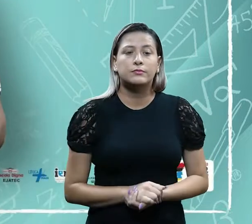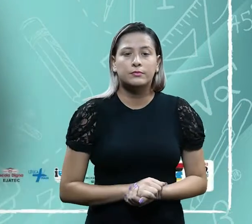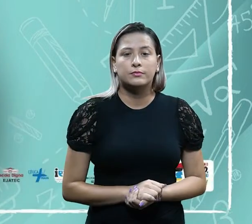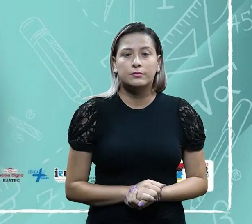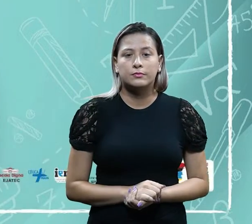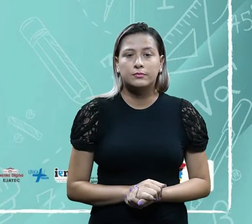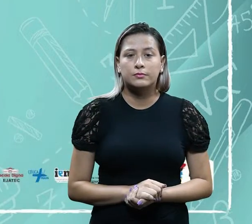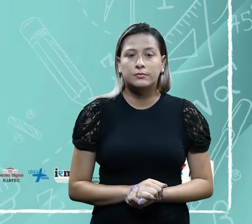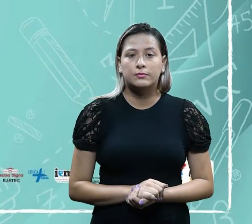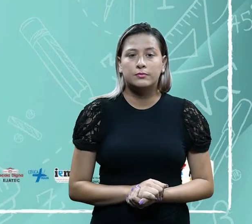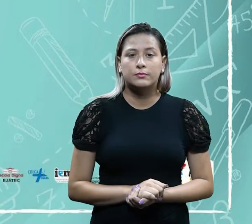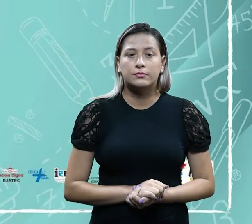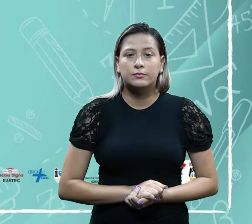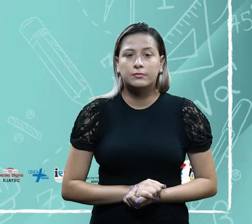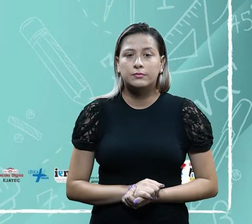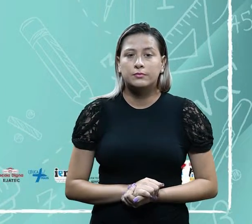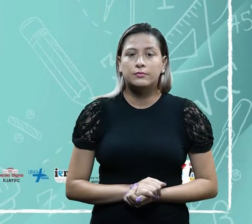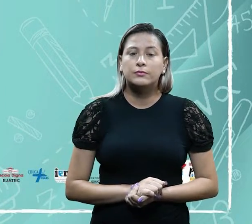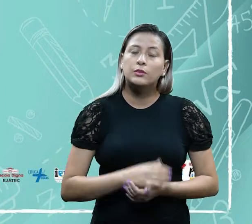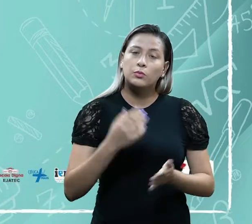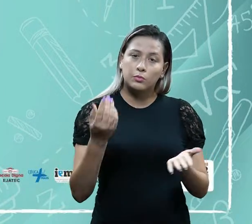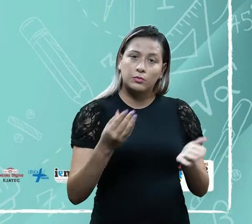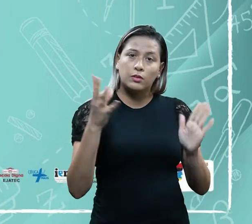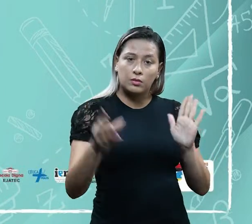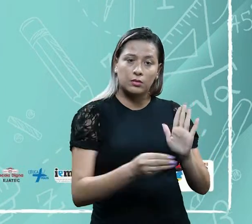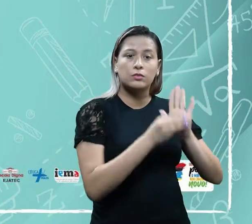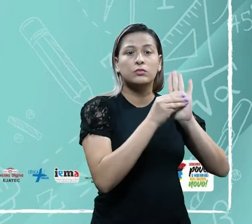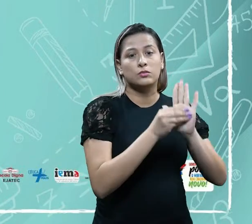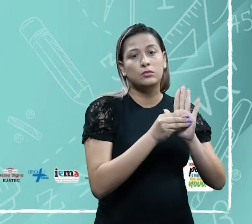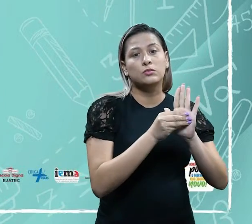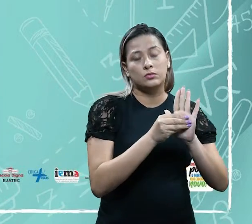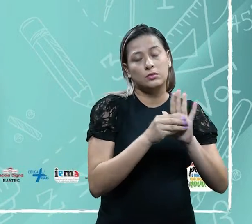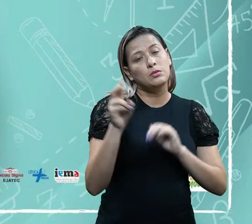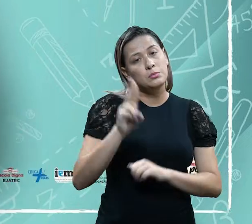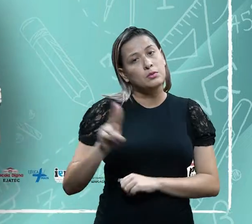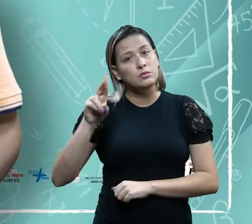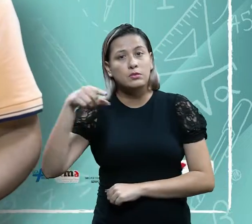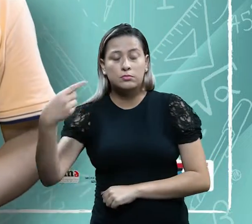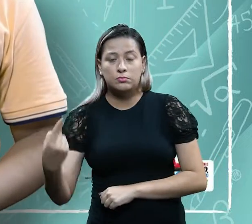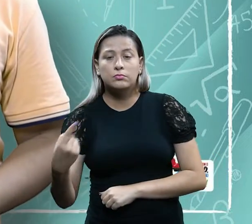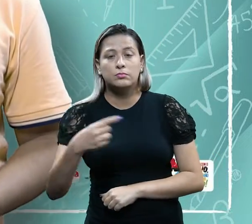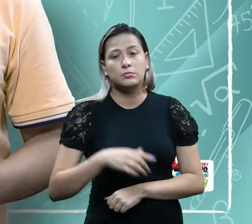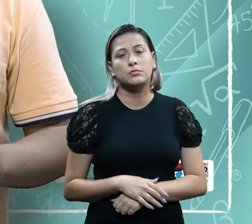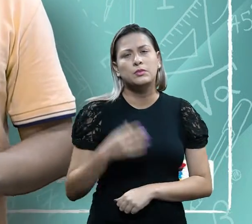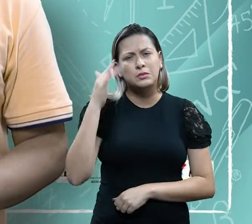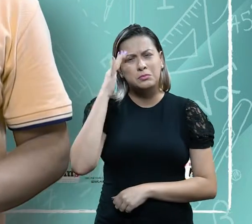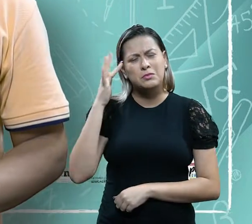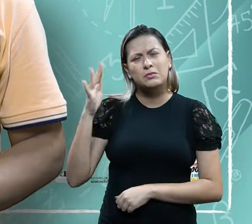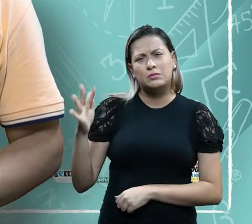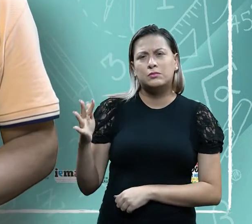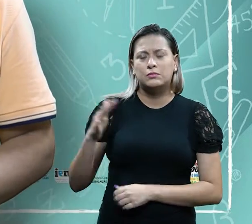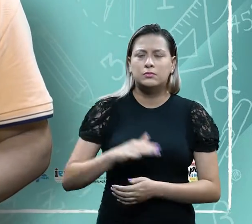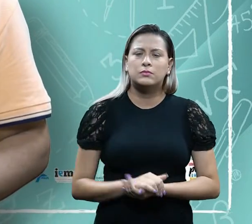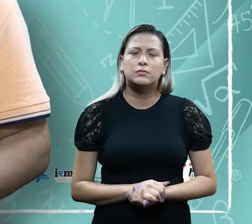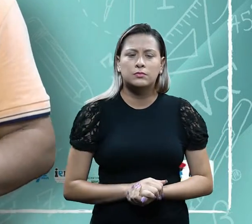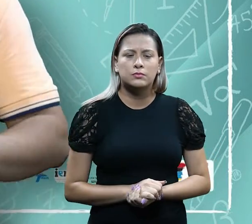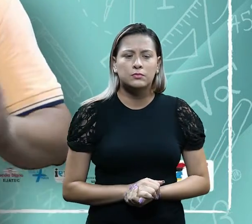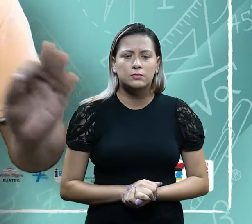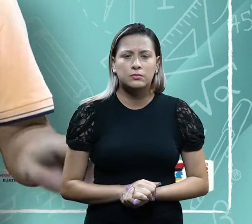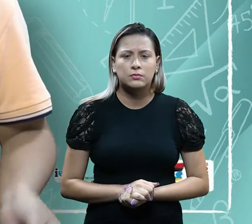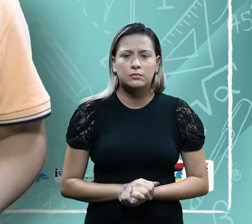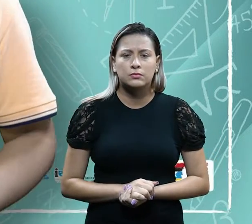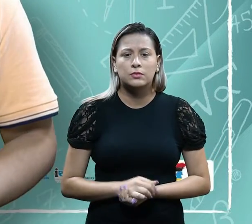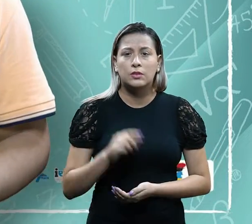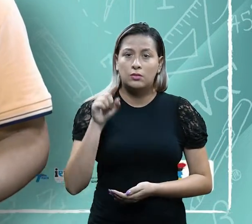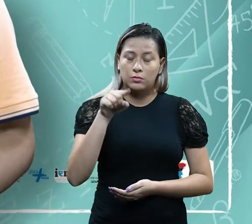serem perpetuadas e registradas para diversos fins. Imaginem vocês que, de fato,